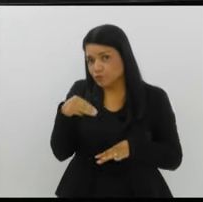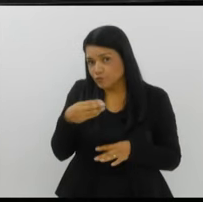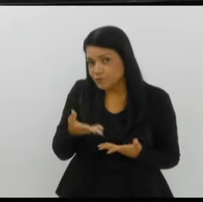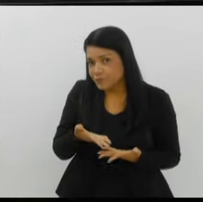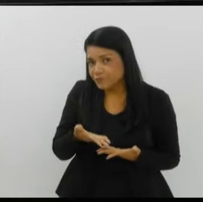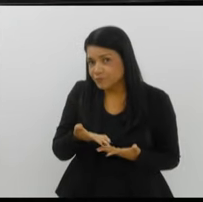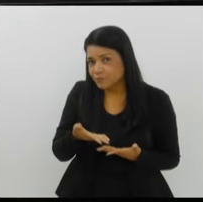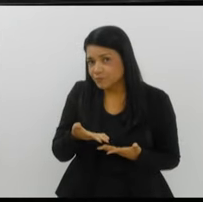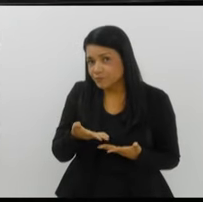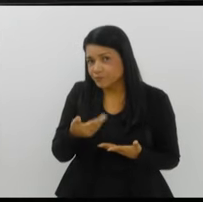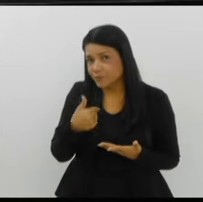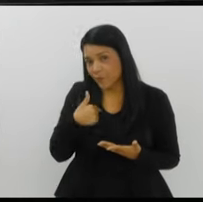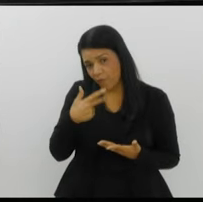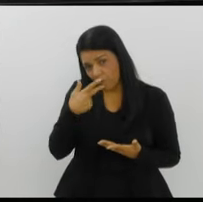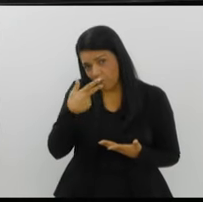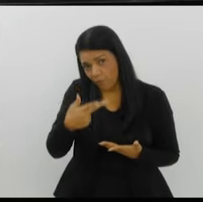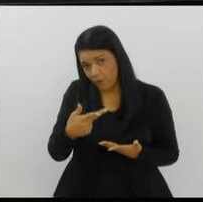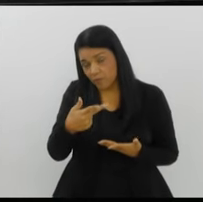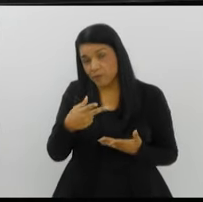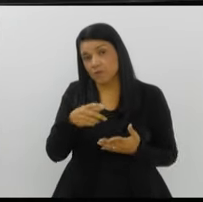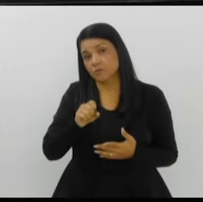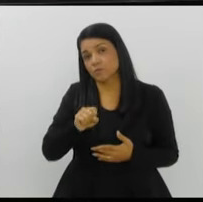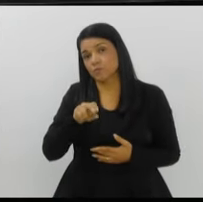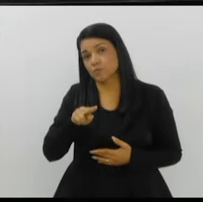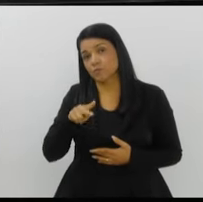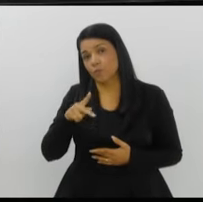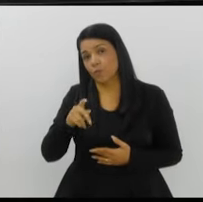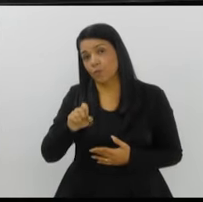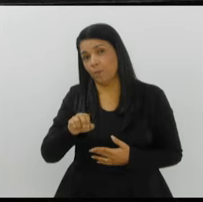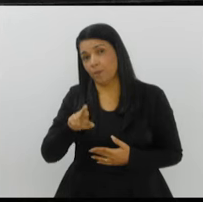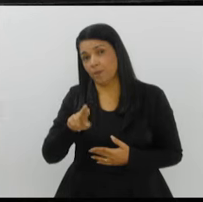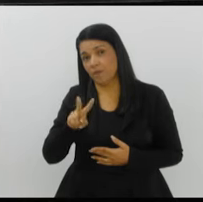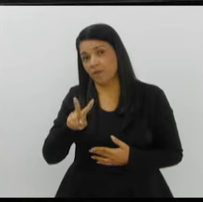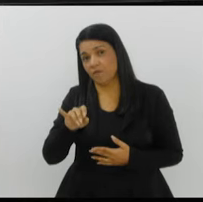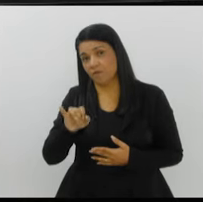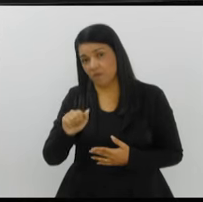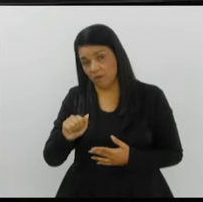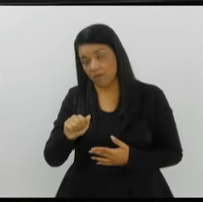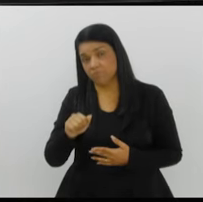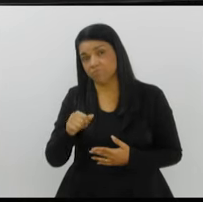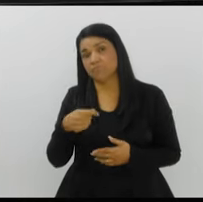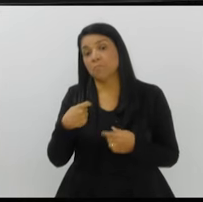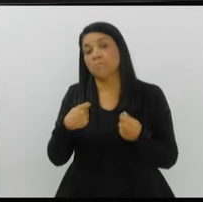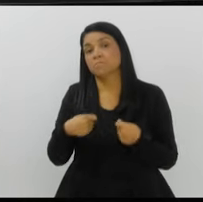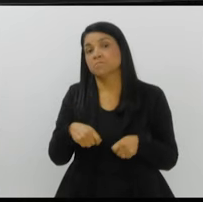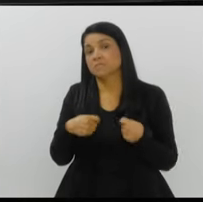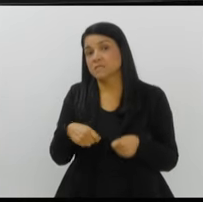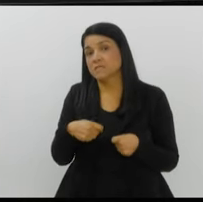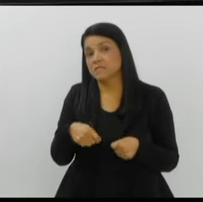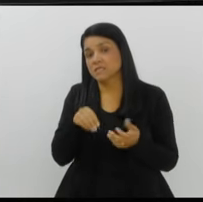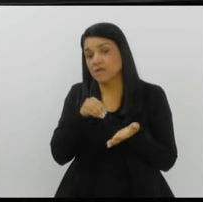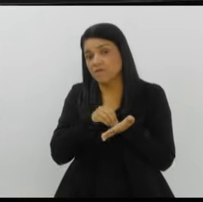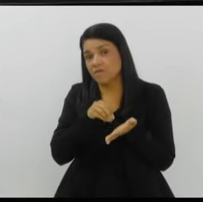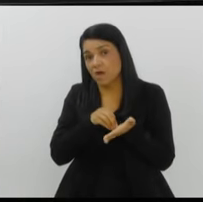posso admitir que a Supervia está carente, inclusive,